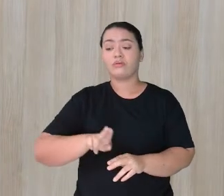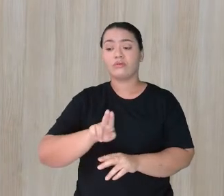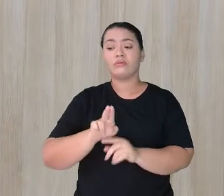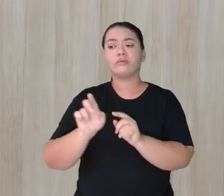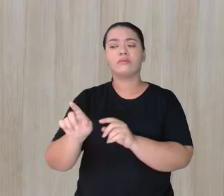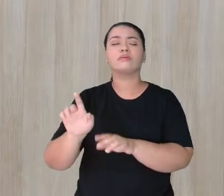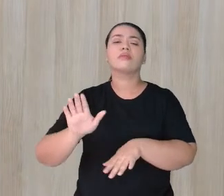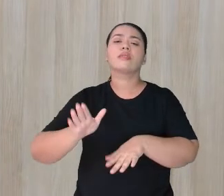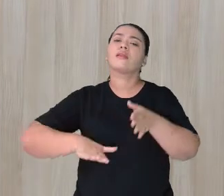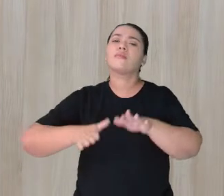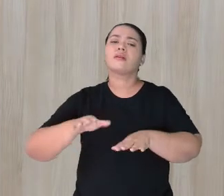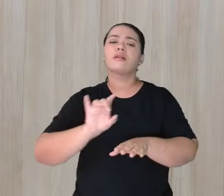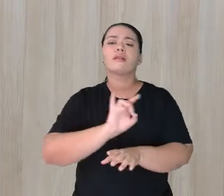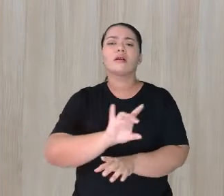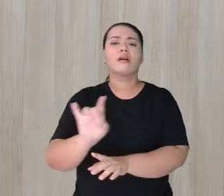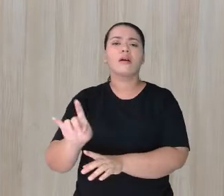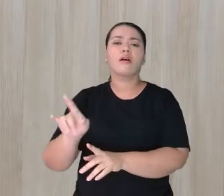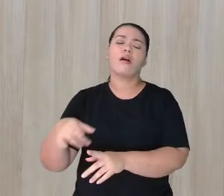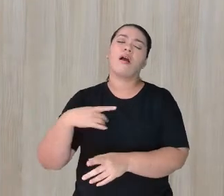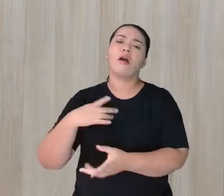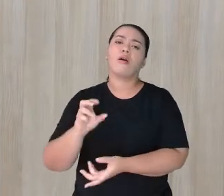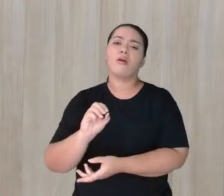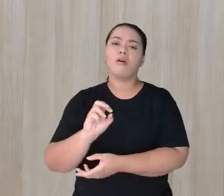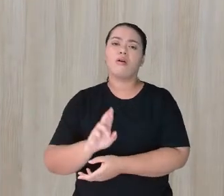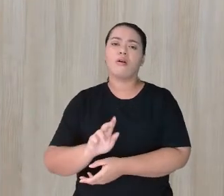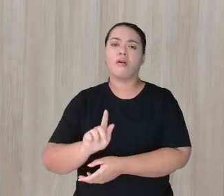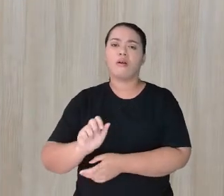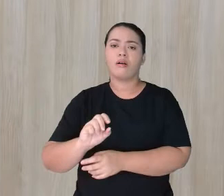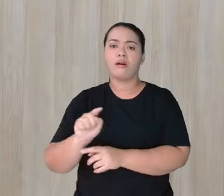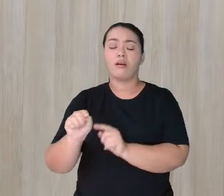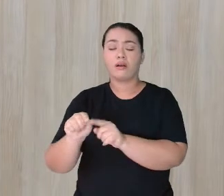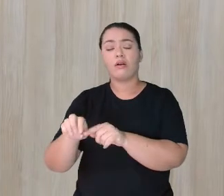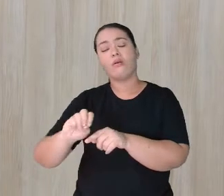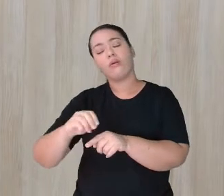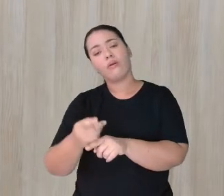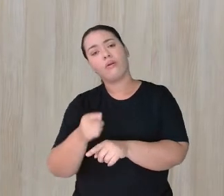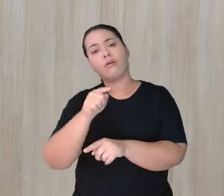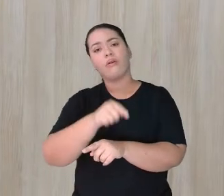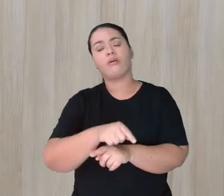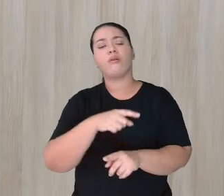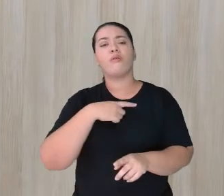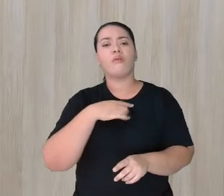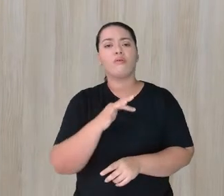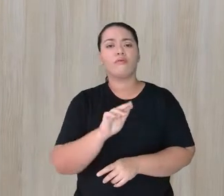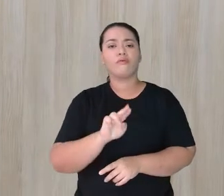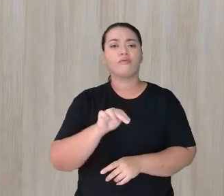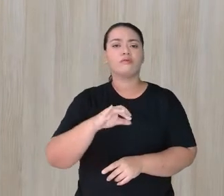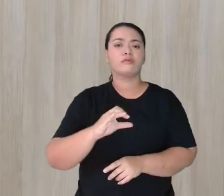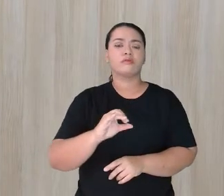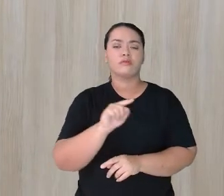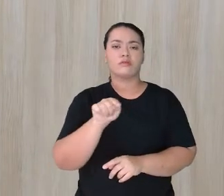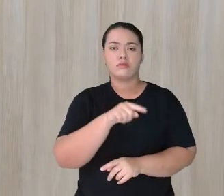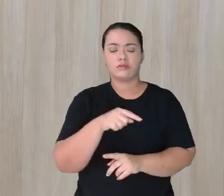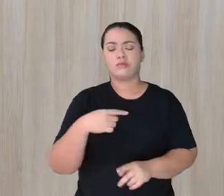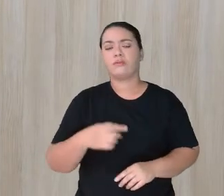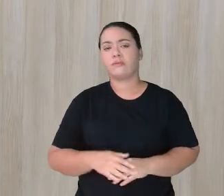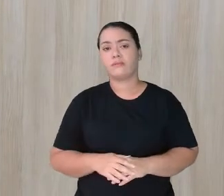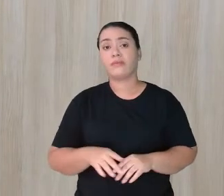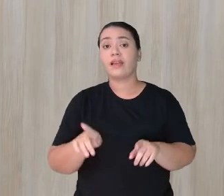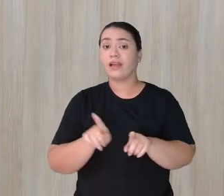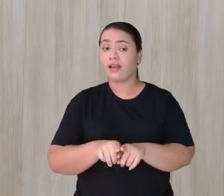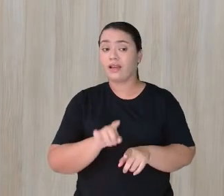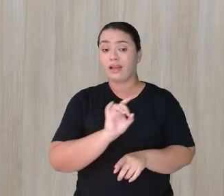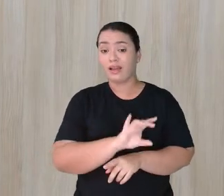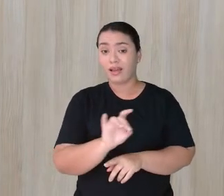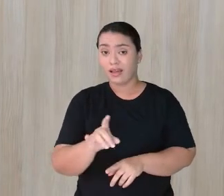determinadas funções. E quando nós observamos uma célula, cada organela de cada célula, ela também realiza